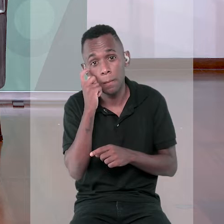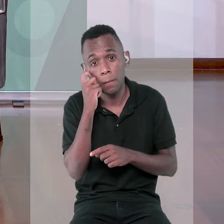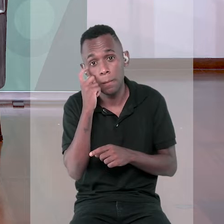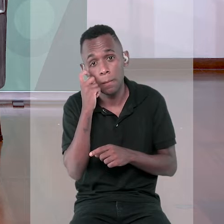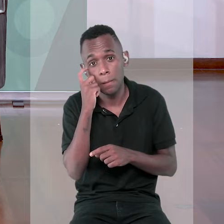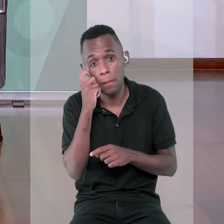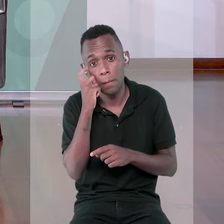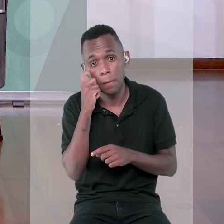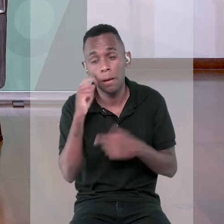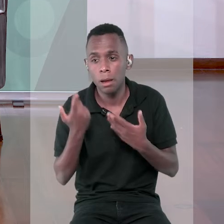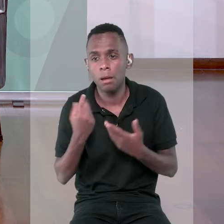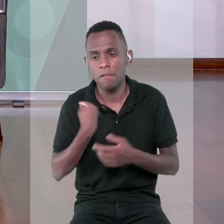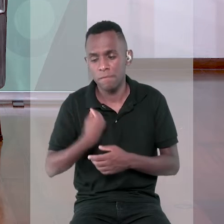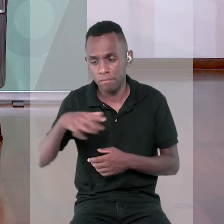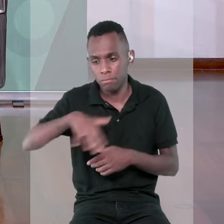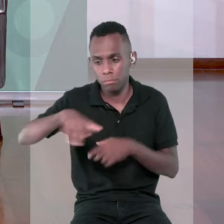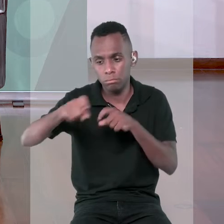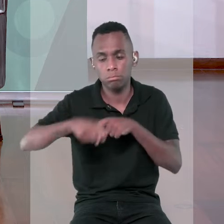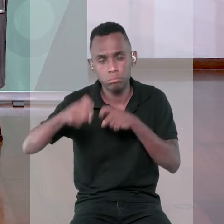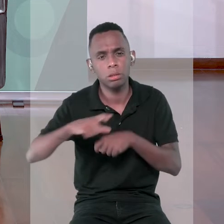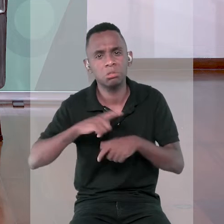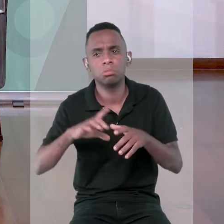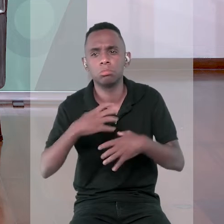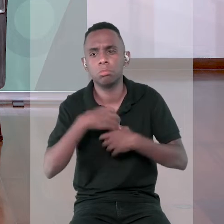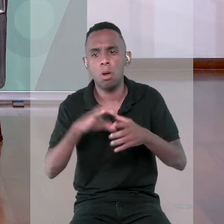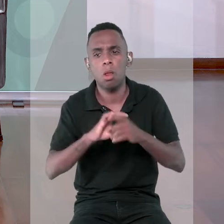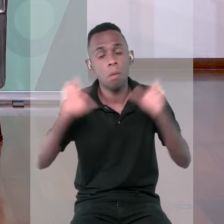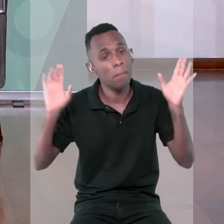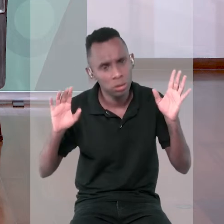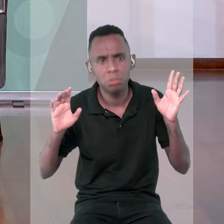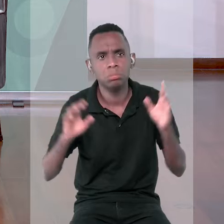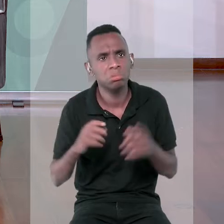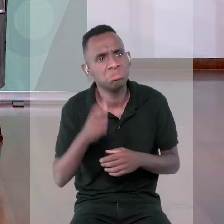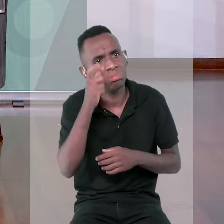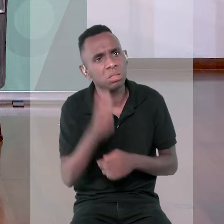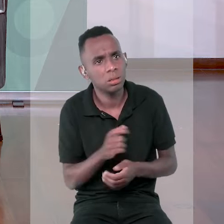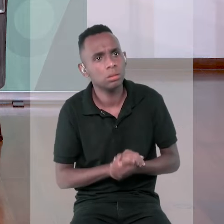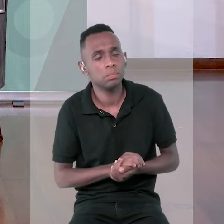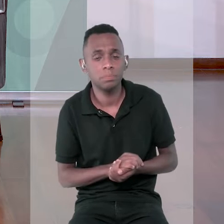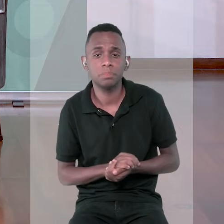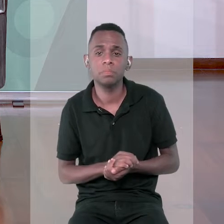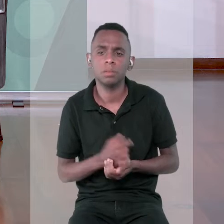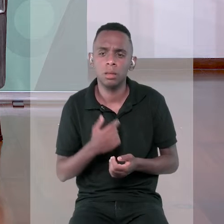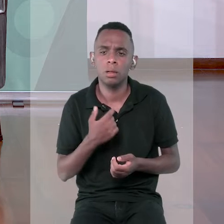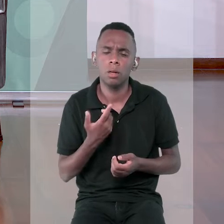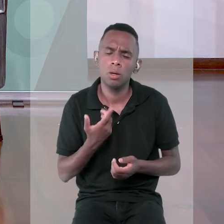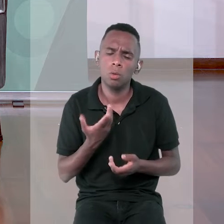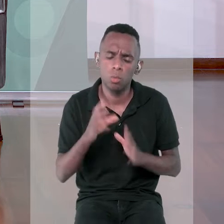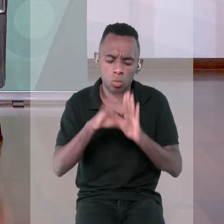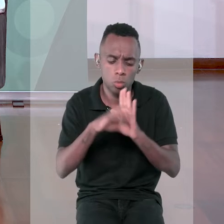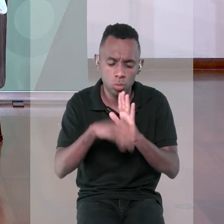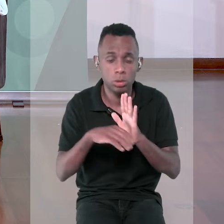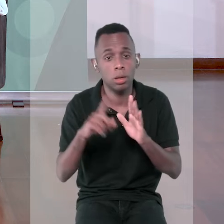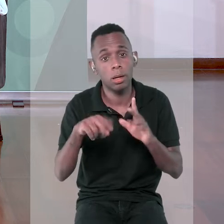ela vive no campo, tinha uma liberdade. Isso é muito interessante. Até eu vou cunhar um conceito que eu vou chamar